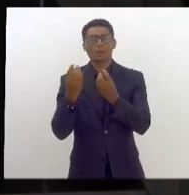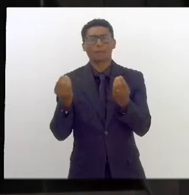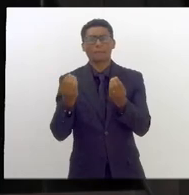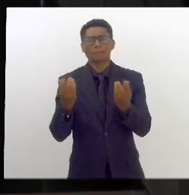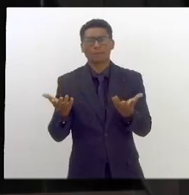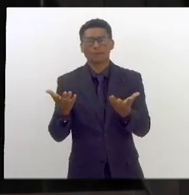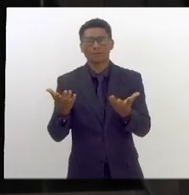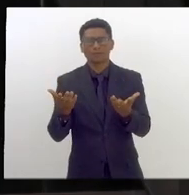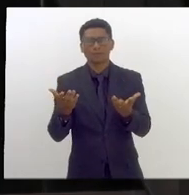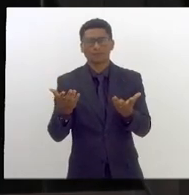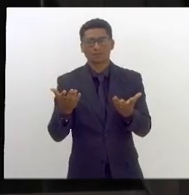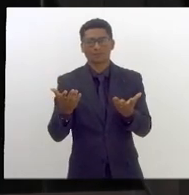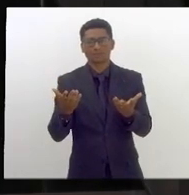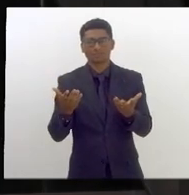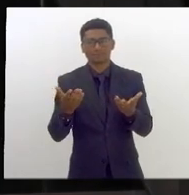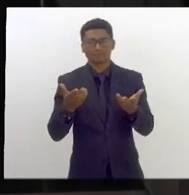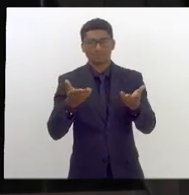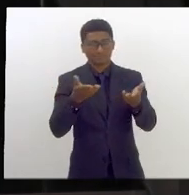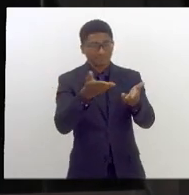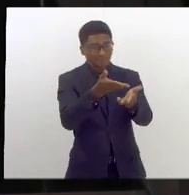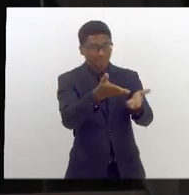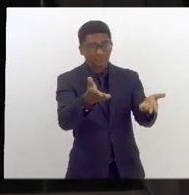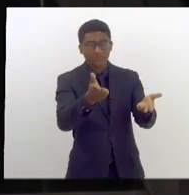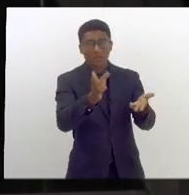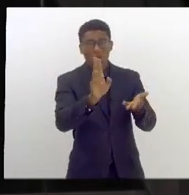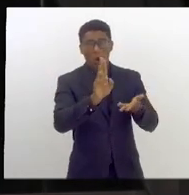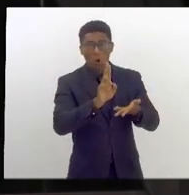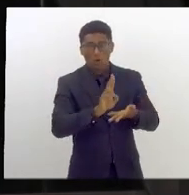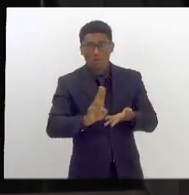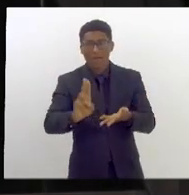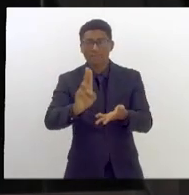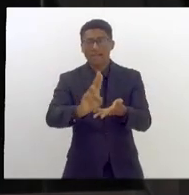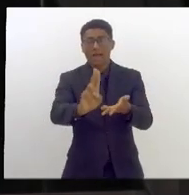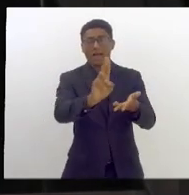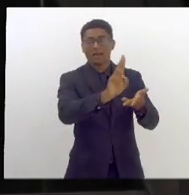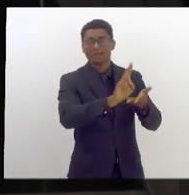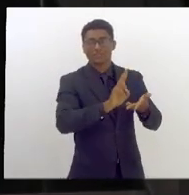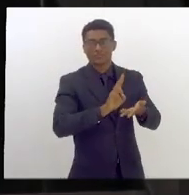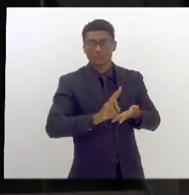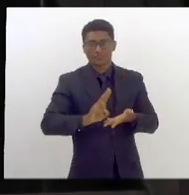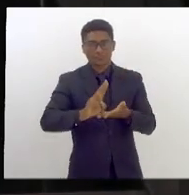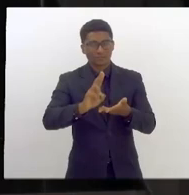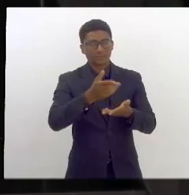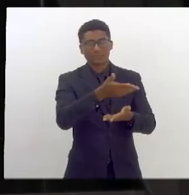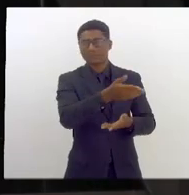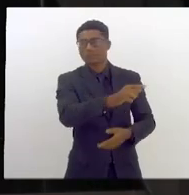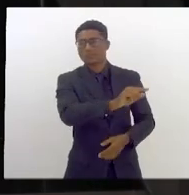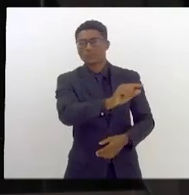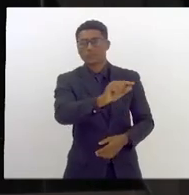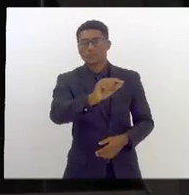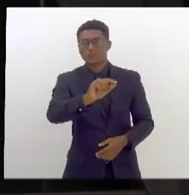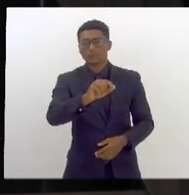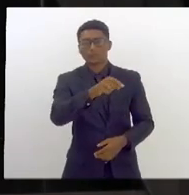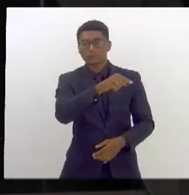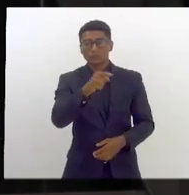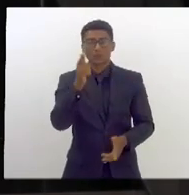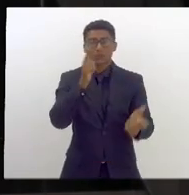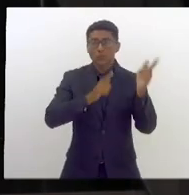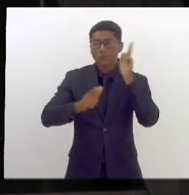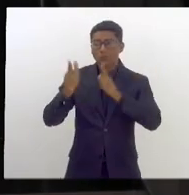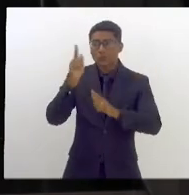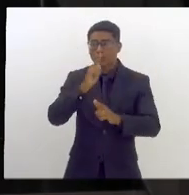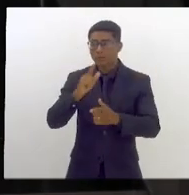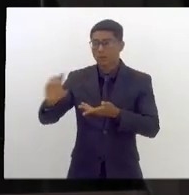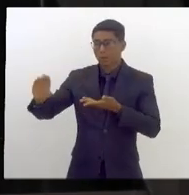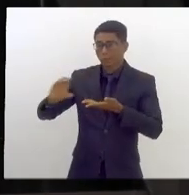Universidades fechem já duríssimas já os tropeções os seus exercícios financeiros